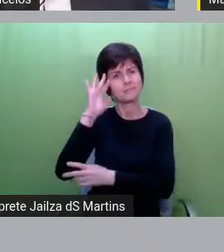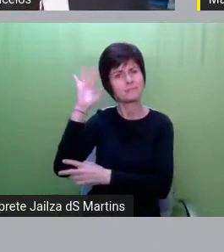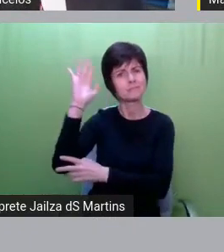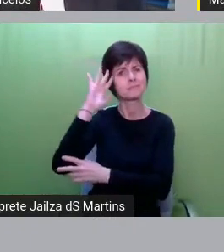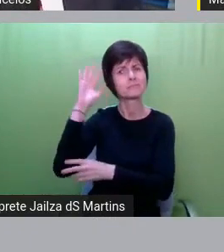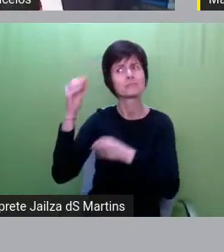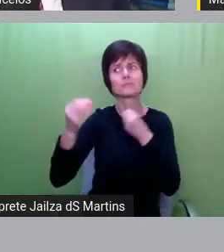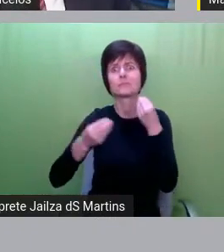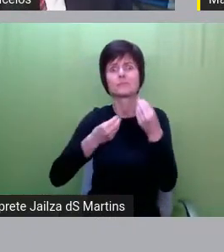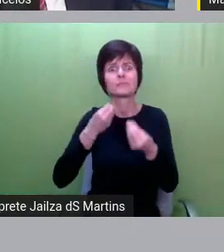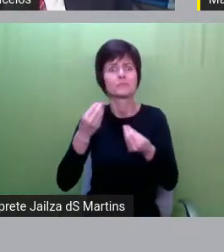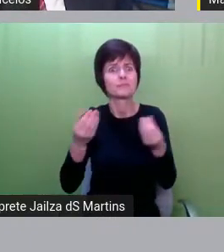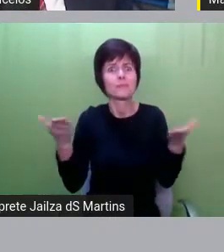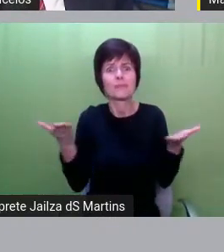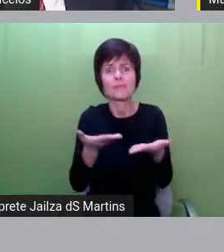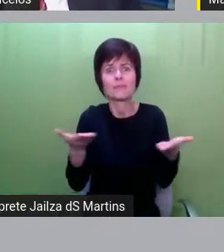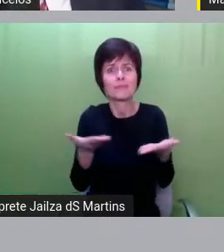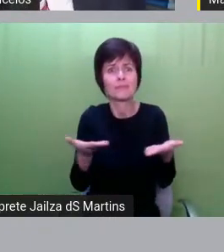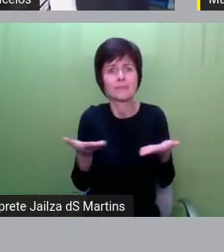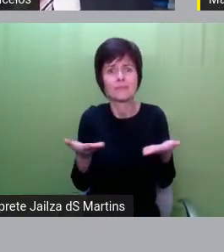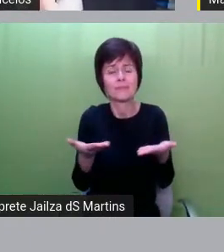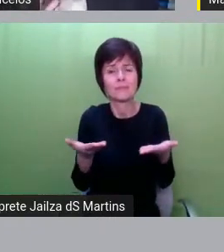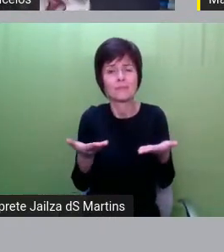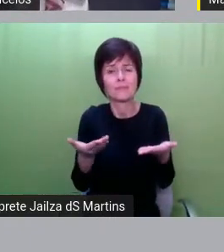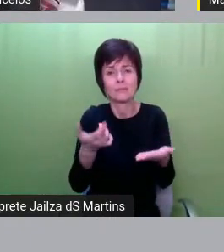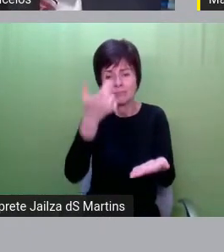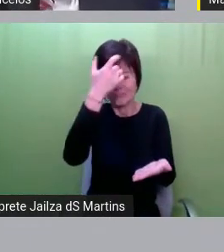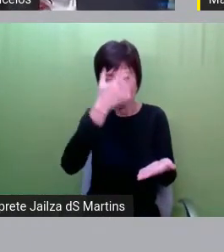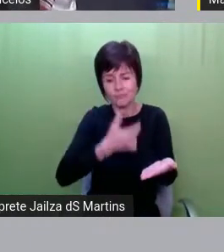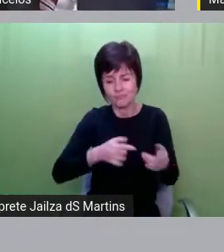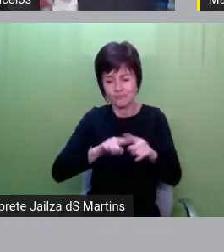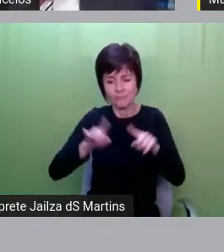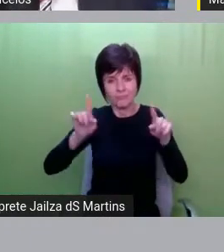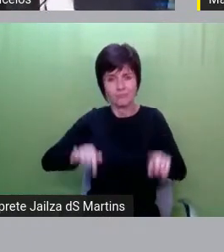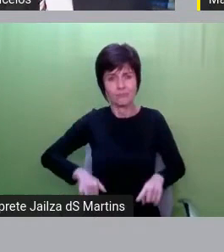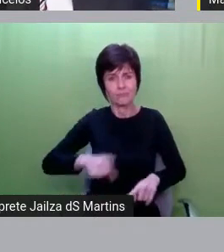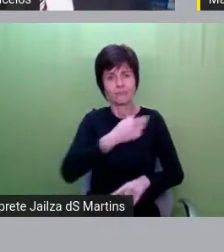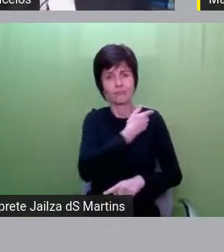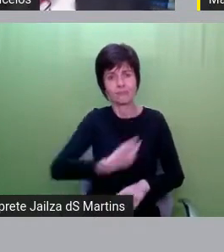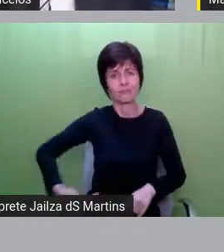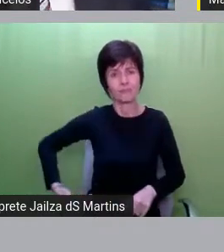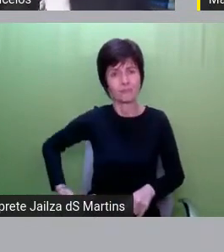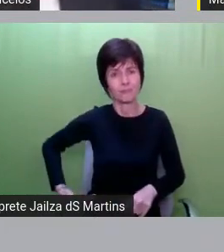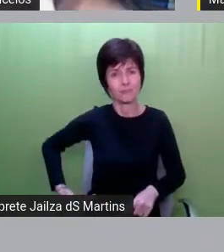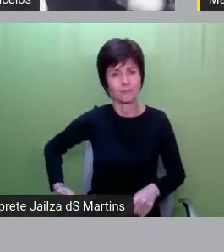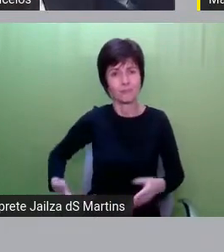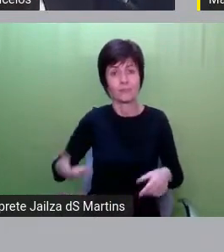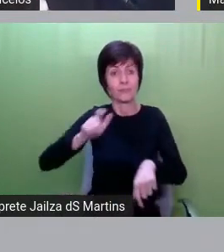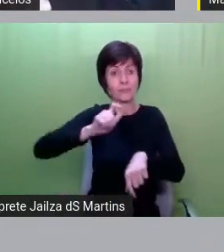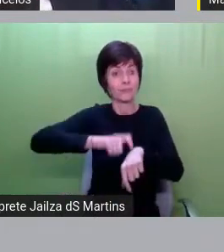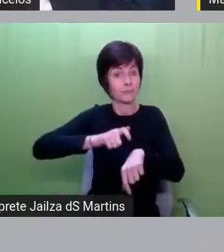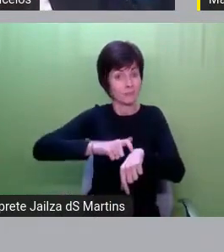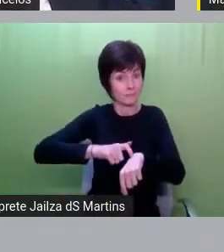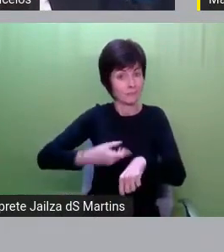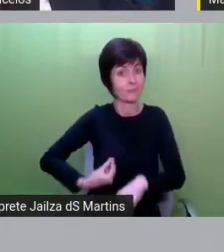Imaginemos nós aqui agora um servidor colocado nesta